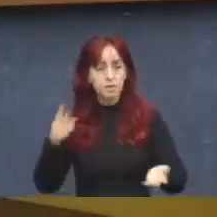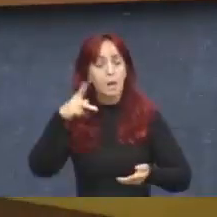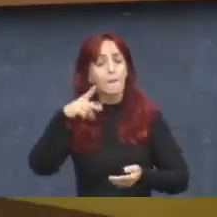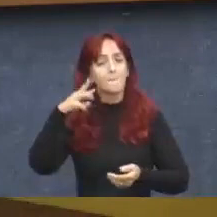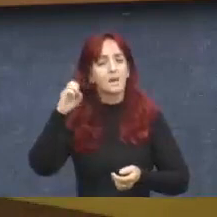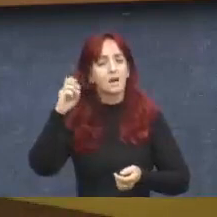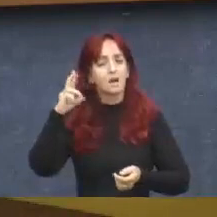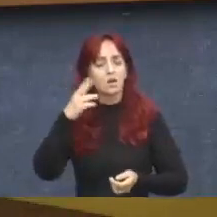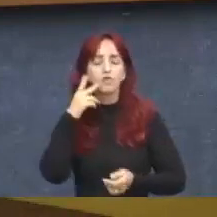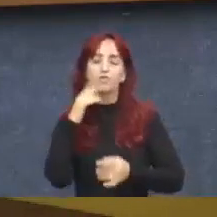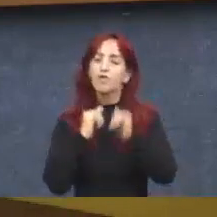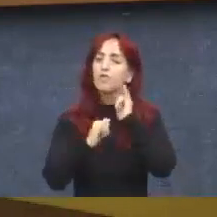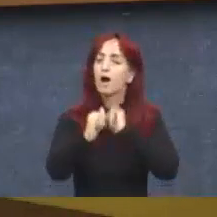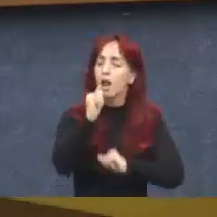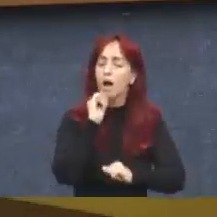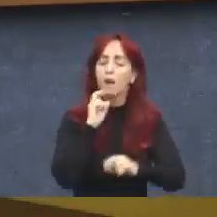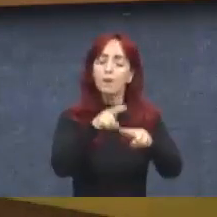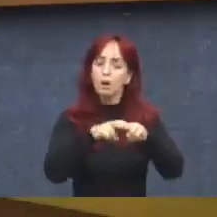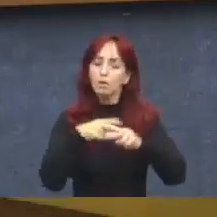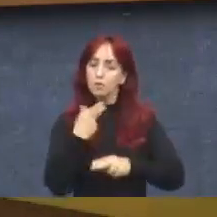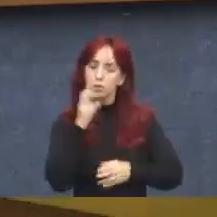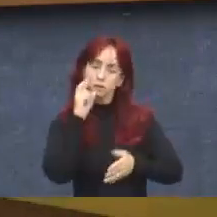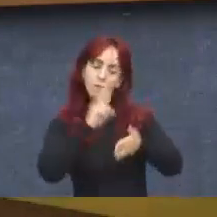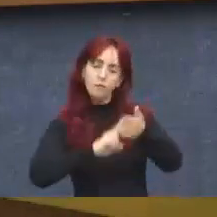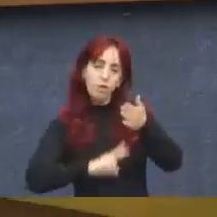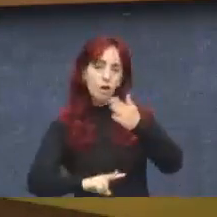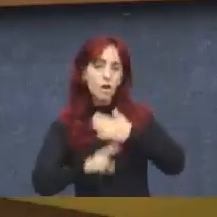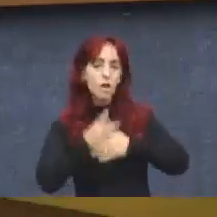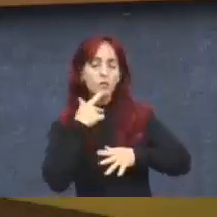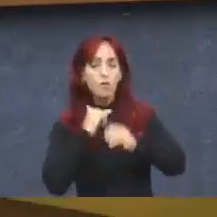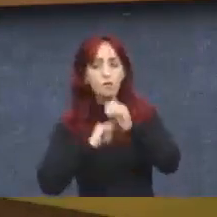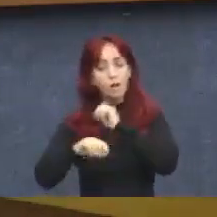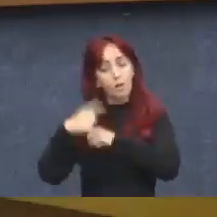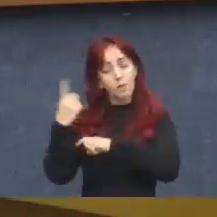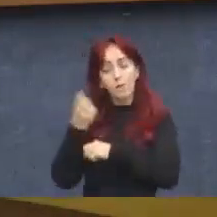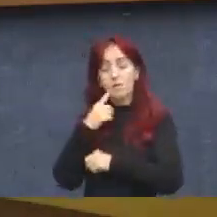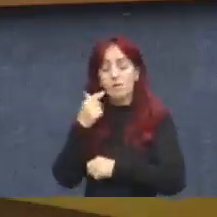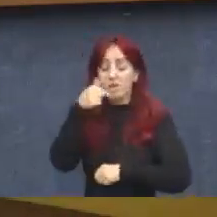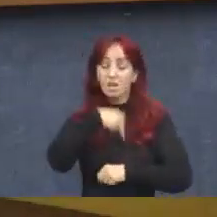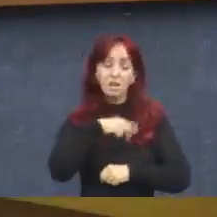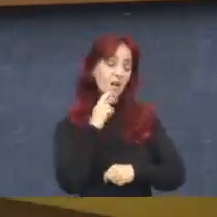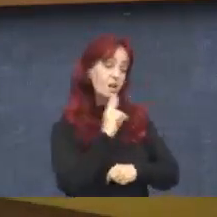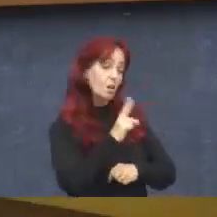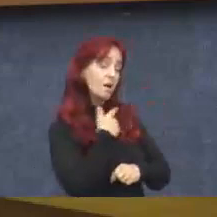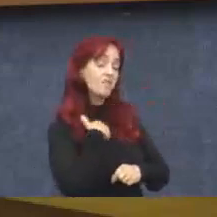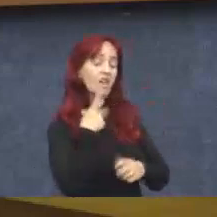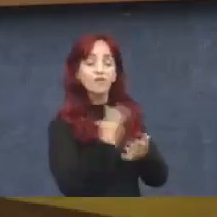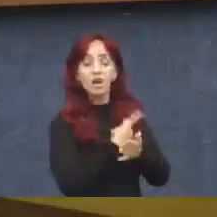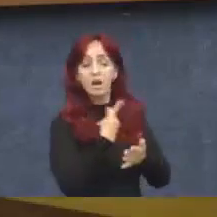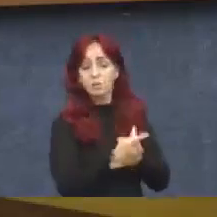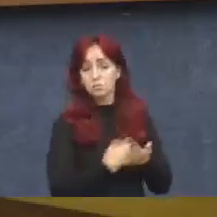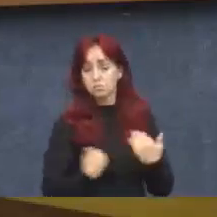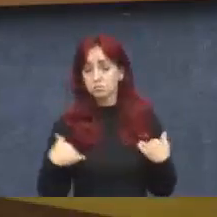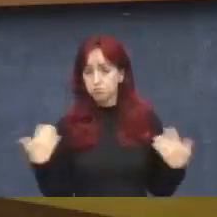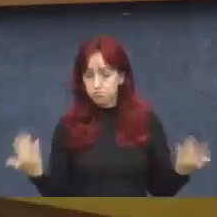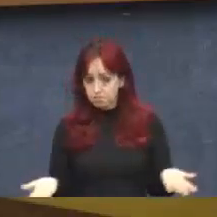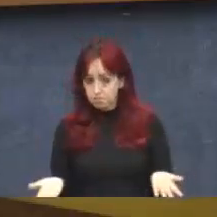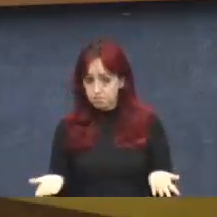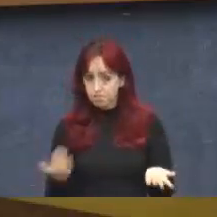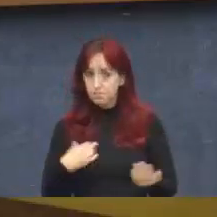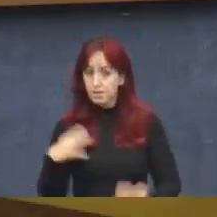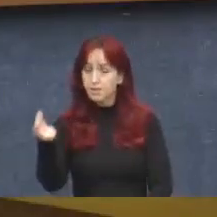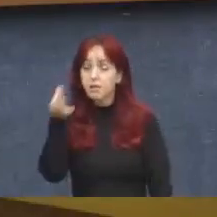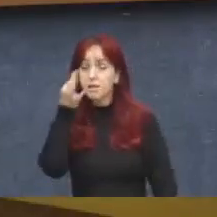vou te falar, por sua causa eu vou ler, não vou falar para você depois não vir aqui falando que eu falei coisa errada. Presta